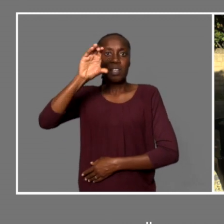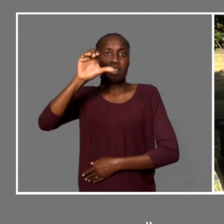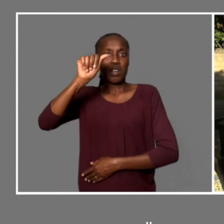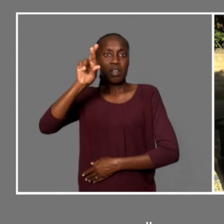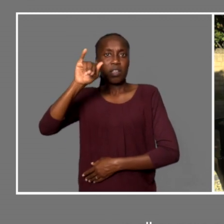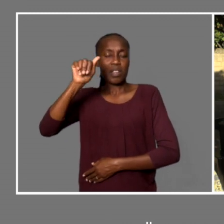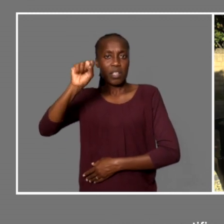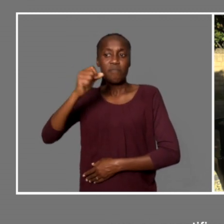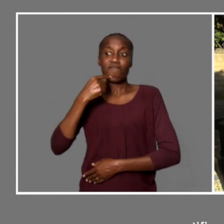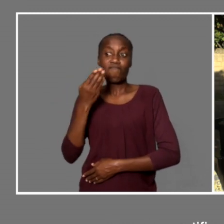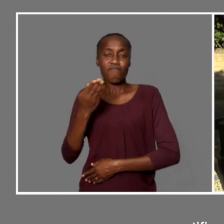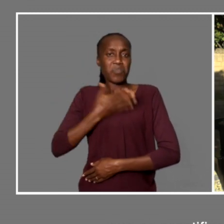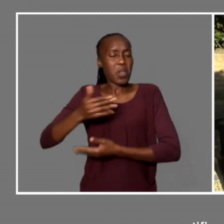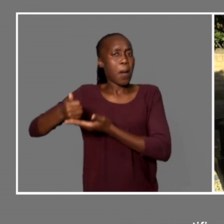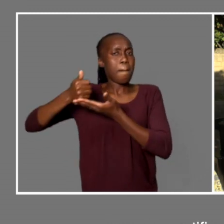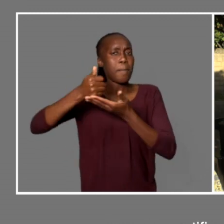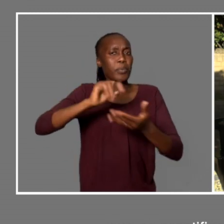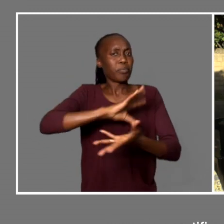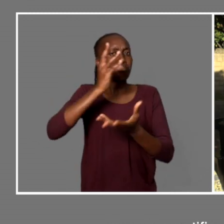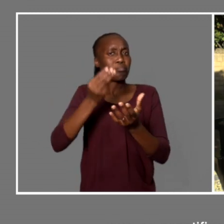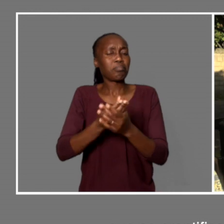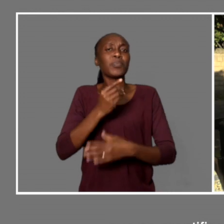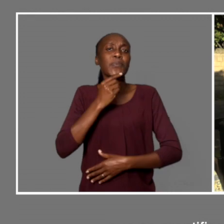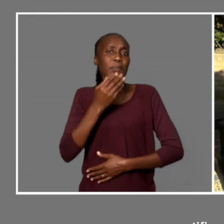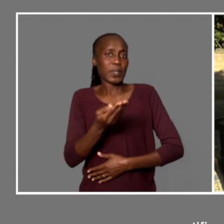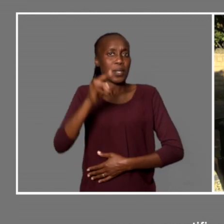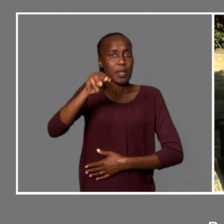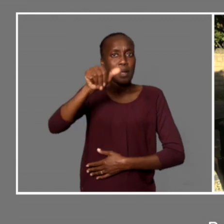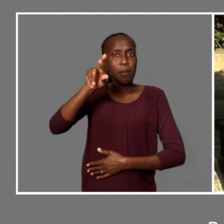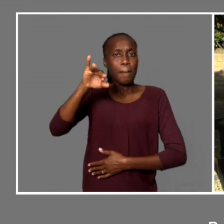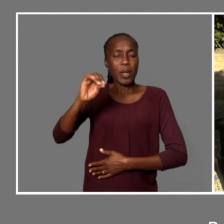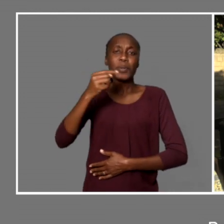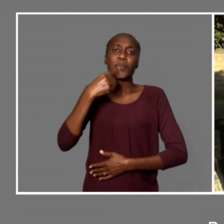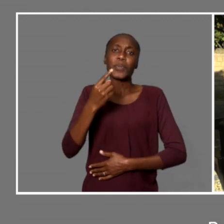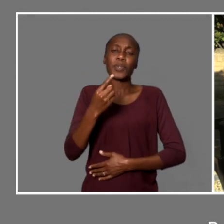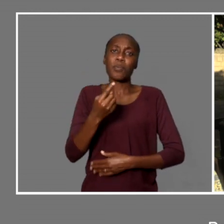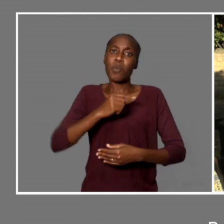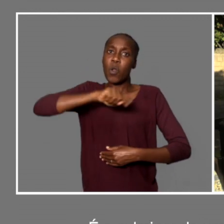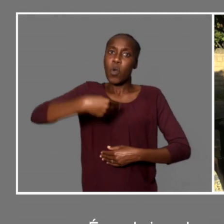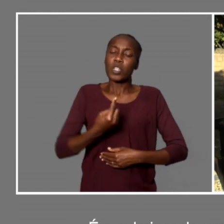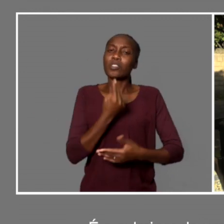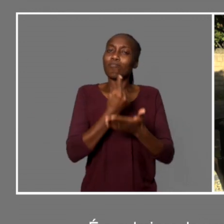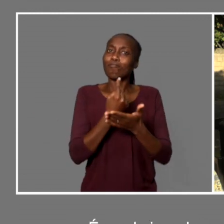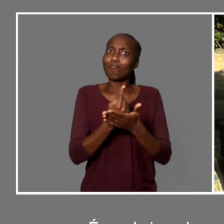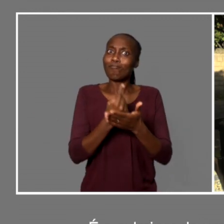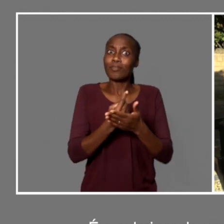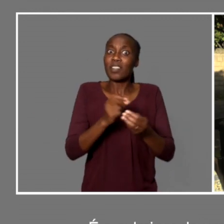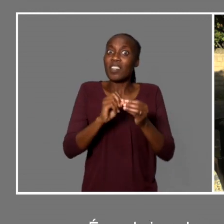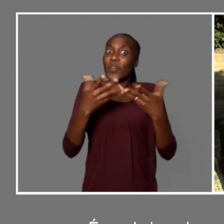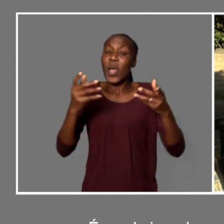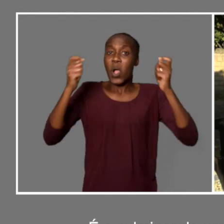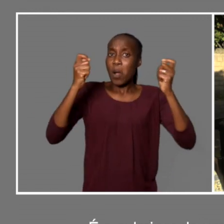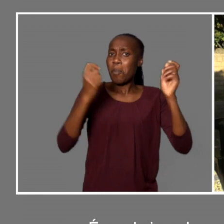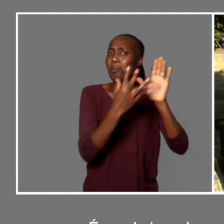neste caso, que se prontificou a dar todo o tipo de apoio ao Mário. Então, para nós é gratificante. acho que é o culminar de